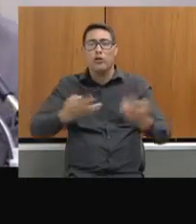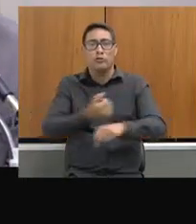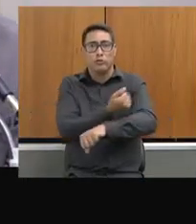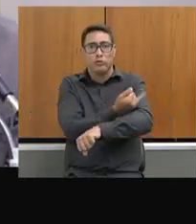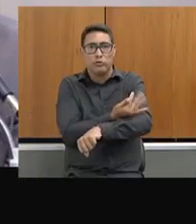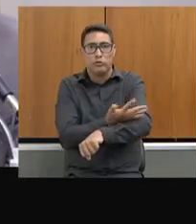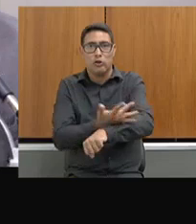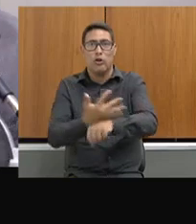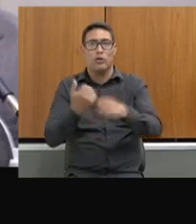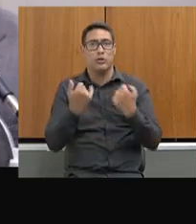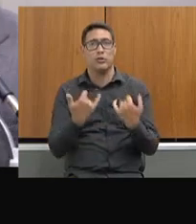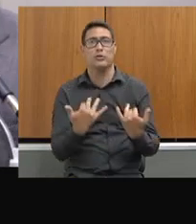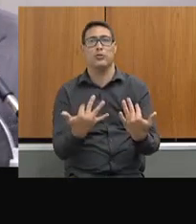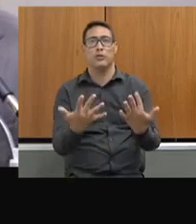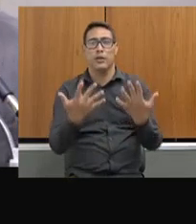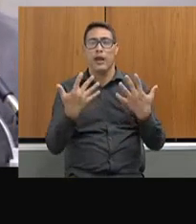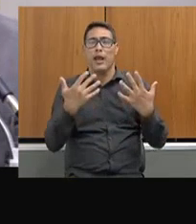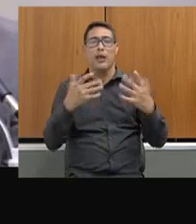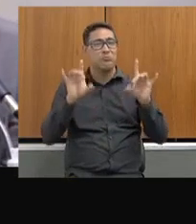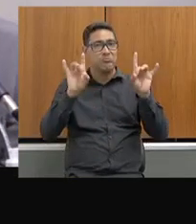também para esse diretor e para todos os demais.